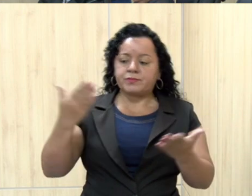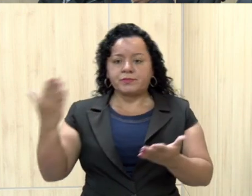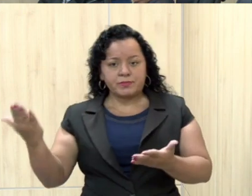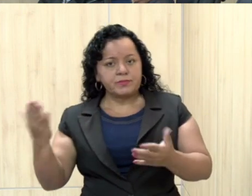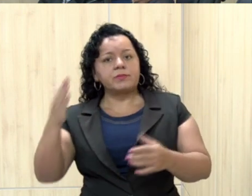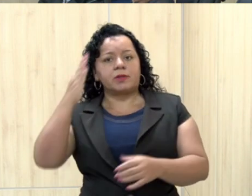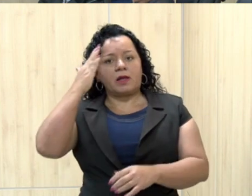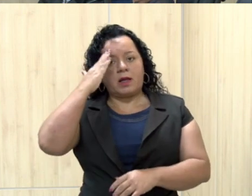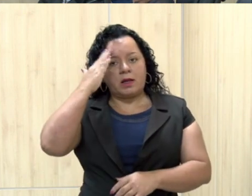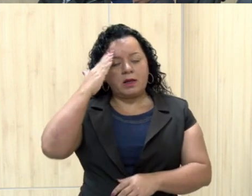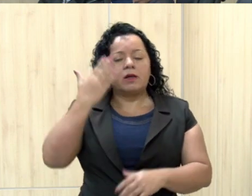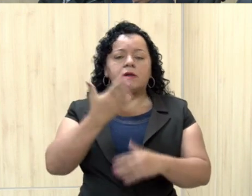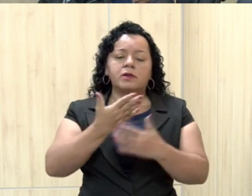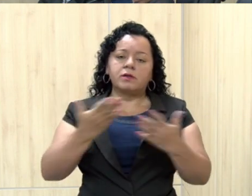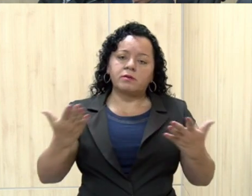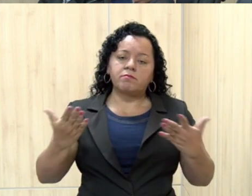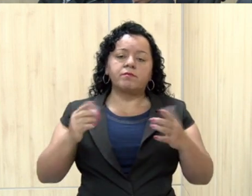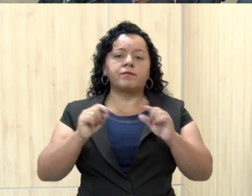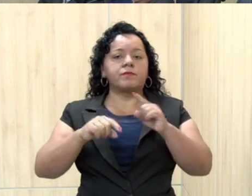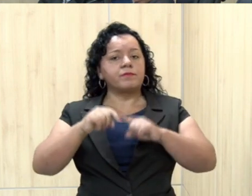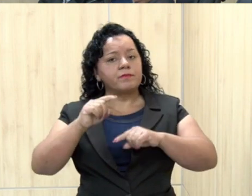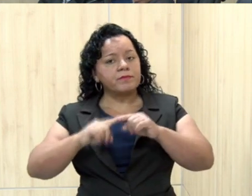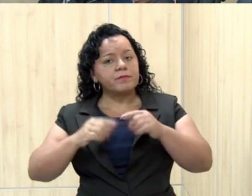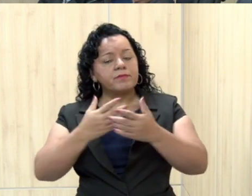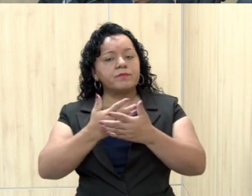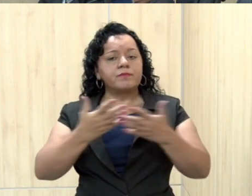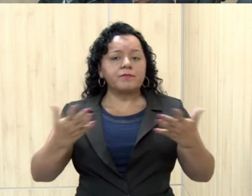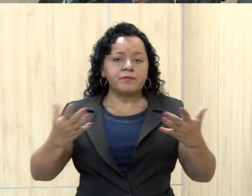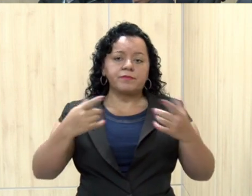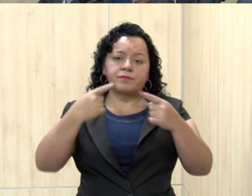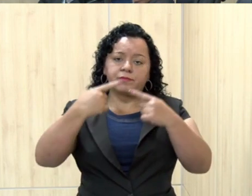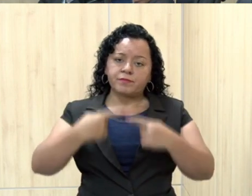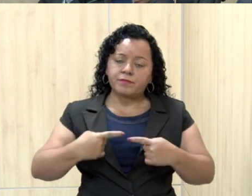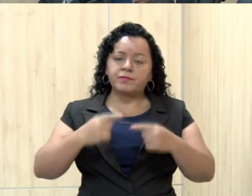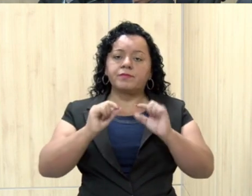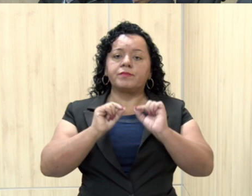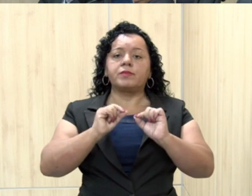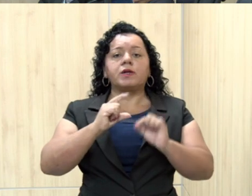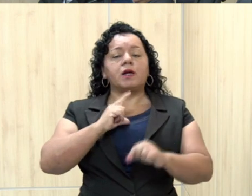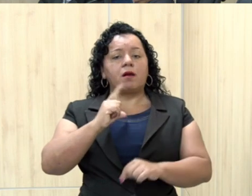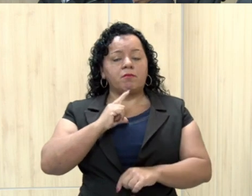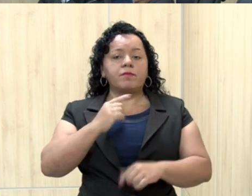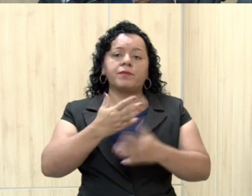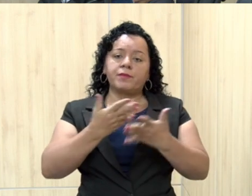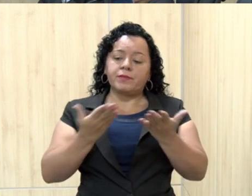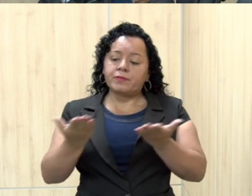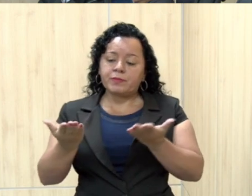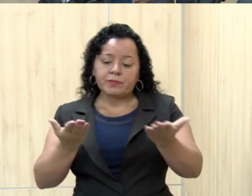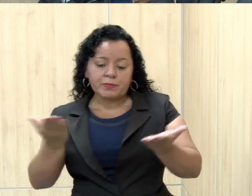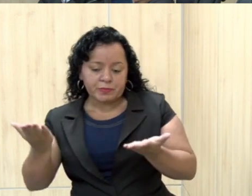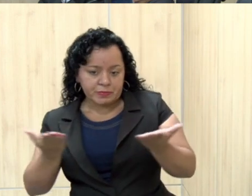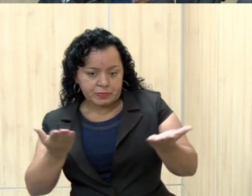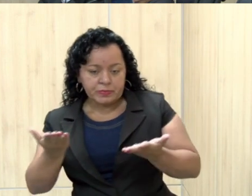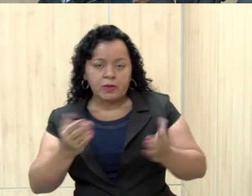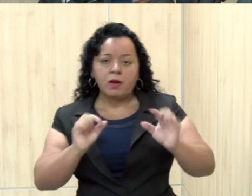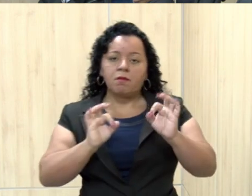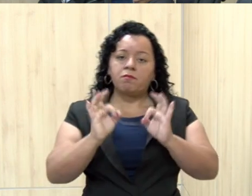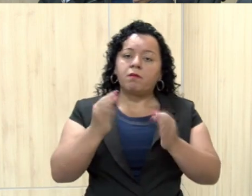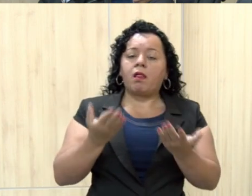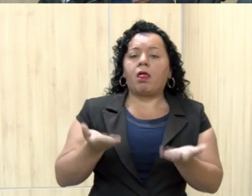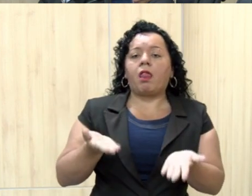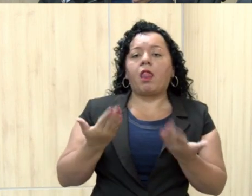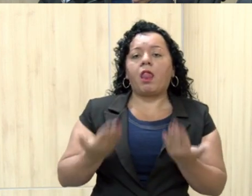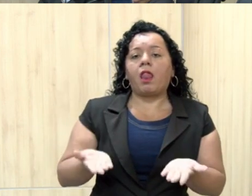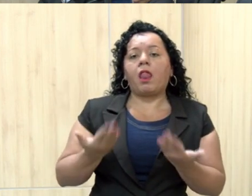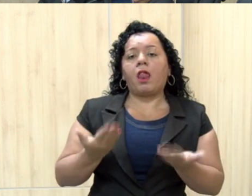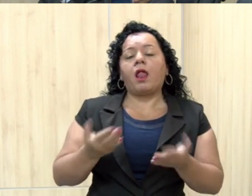nessa matéria a competência constitucional ela é concorrente então nós podemos sim é tramitar nessa esfera de uma forma mais leve